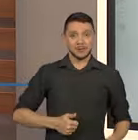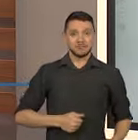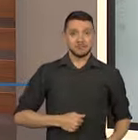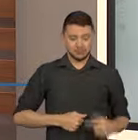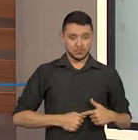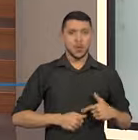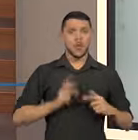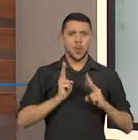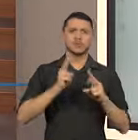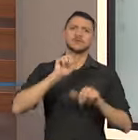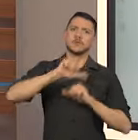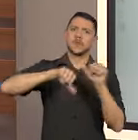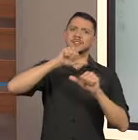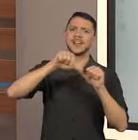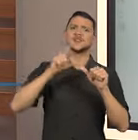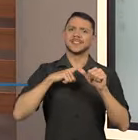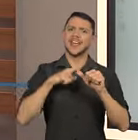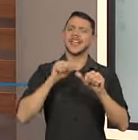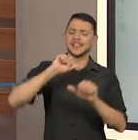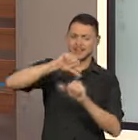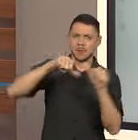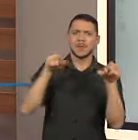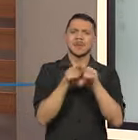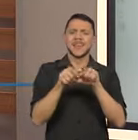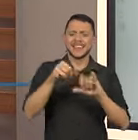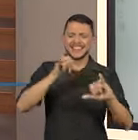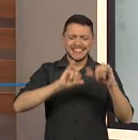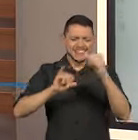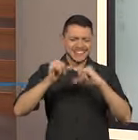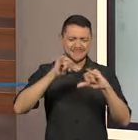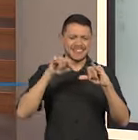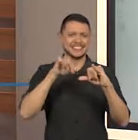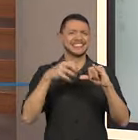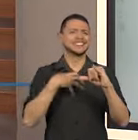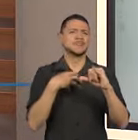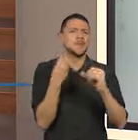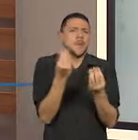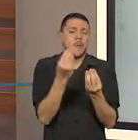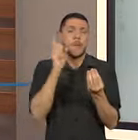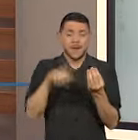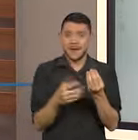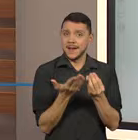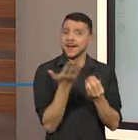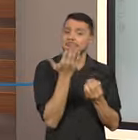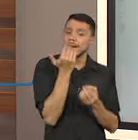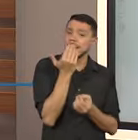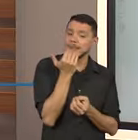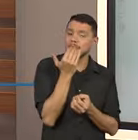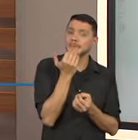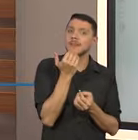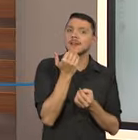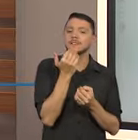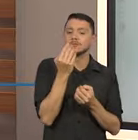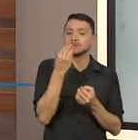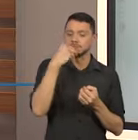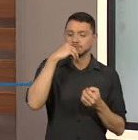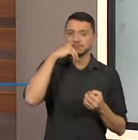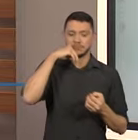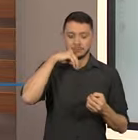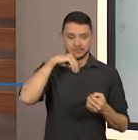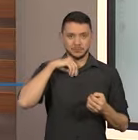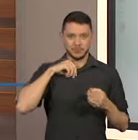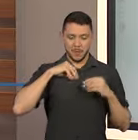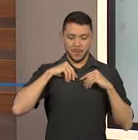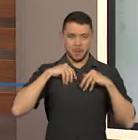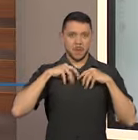transformações químicas começam a acontecer. Para que é a transformação química? Transformar, né, o alimento em nutriente, que ele vai passar pelo estômago